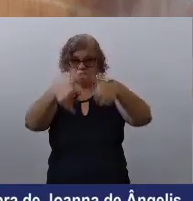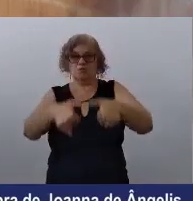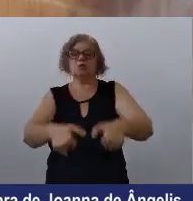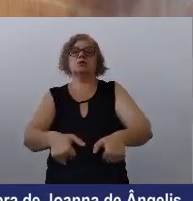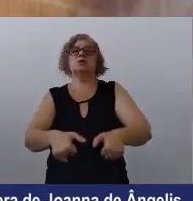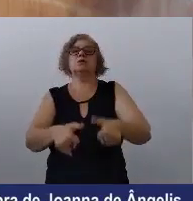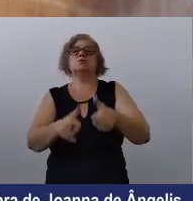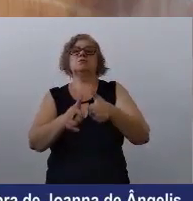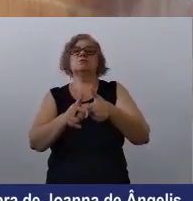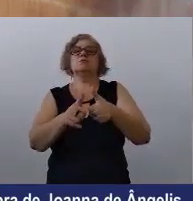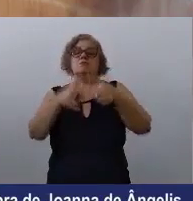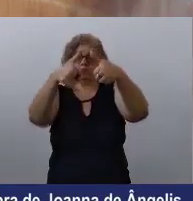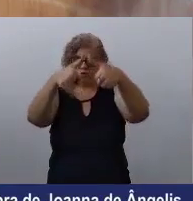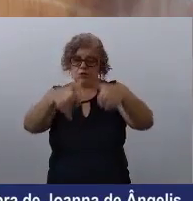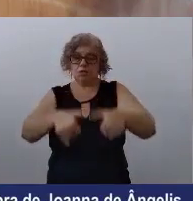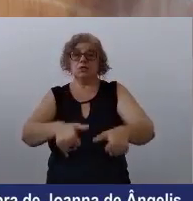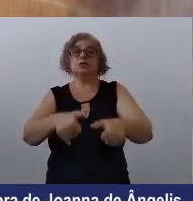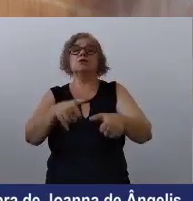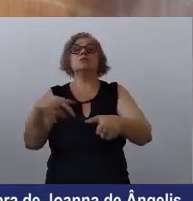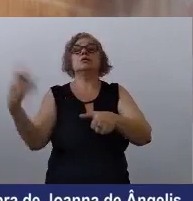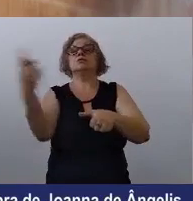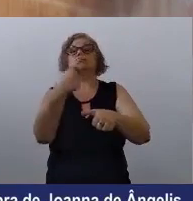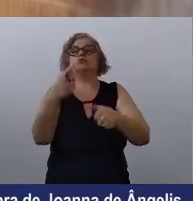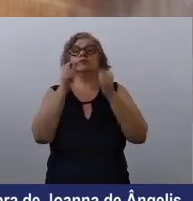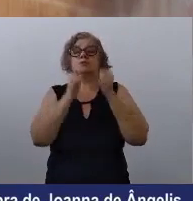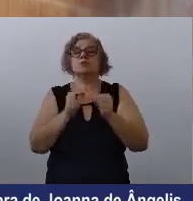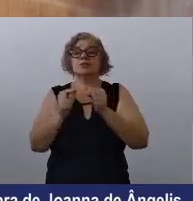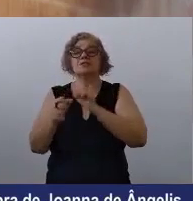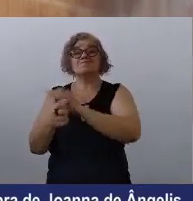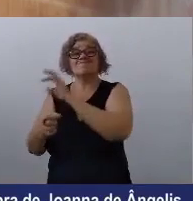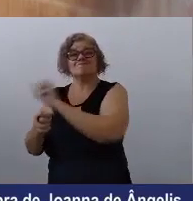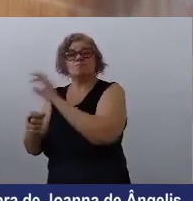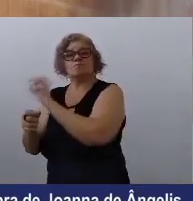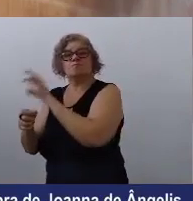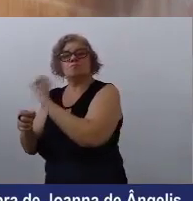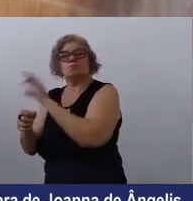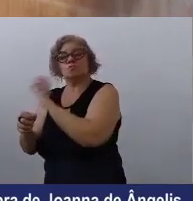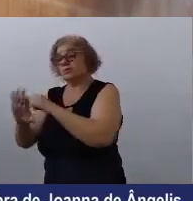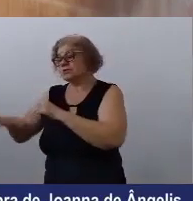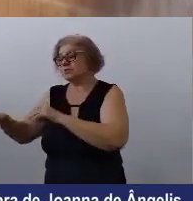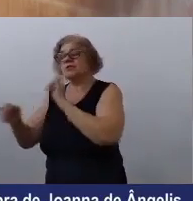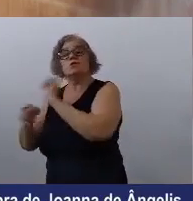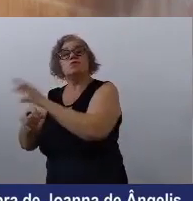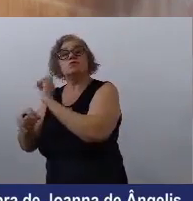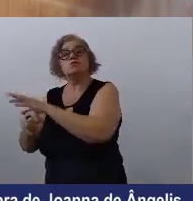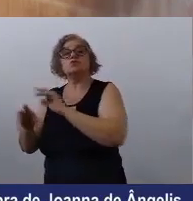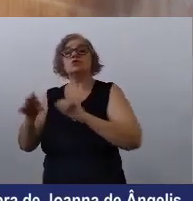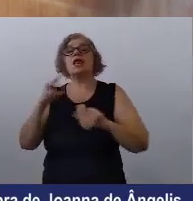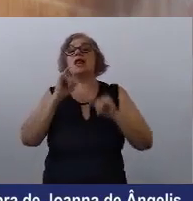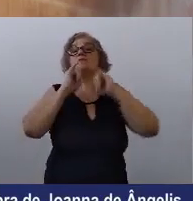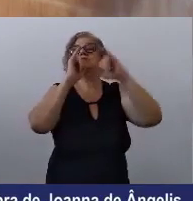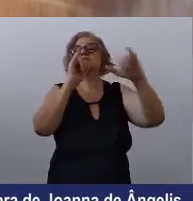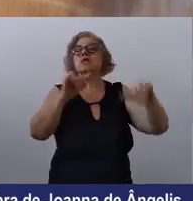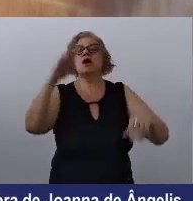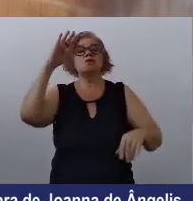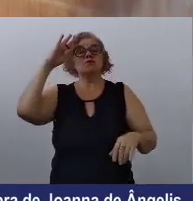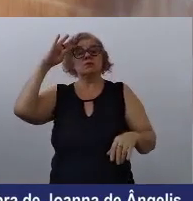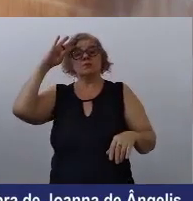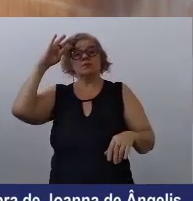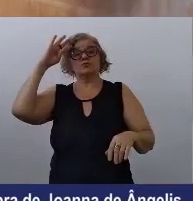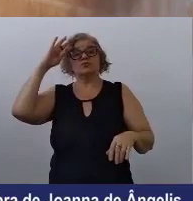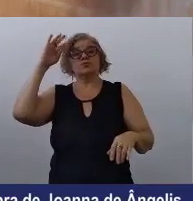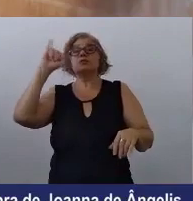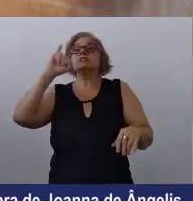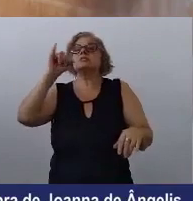tempo suficiente para que as meninas pudessem fugir pelos fundos, dizendo aos soldados que eles só adentrariam a casa de Deus se ela